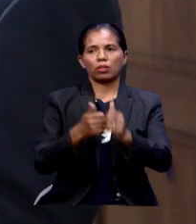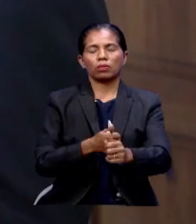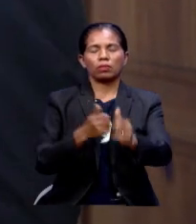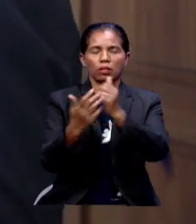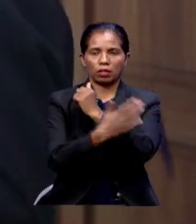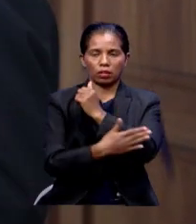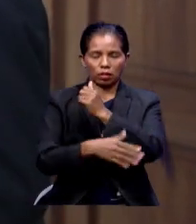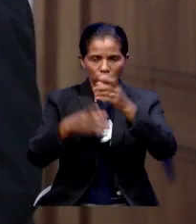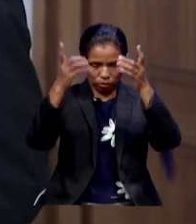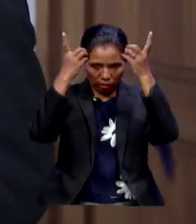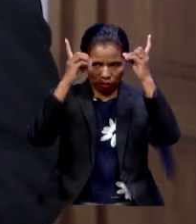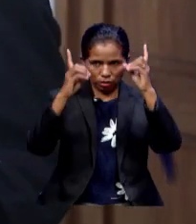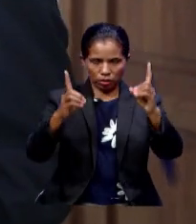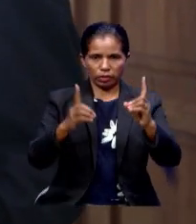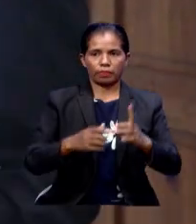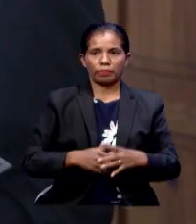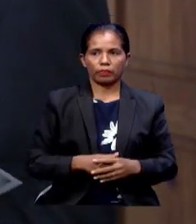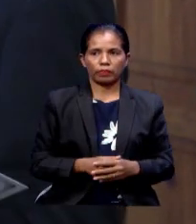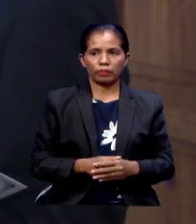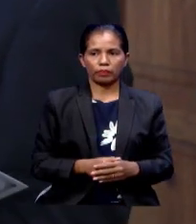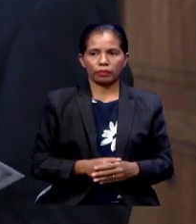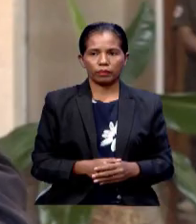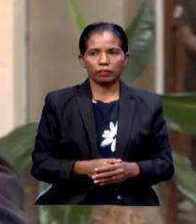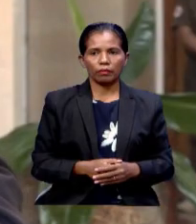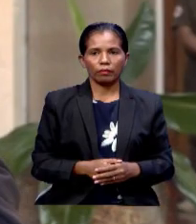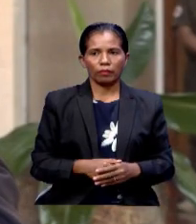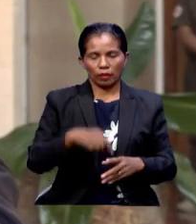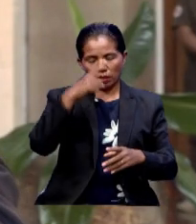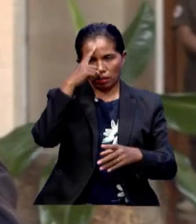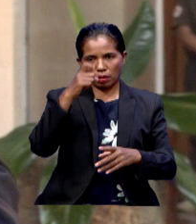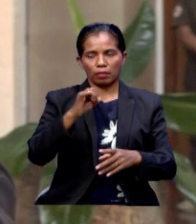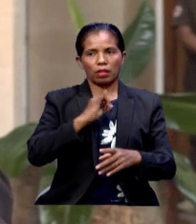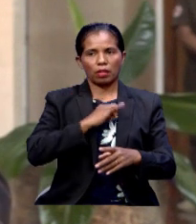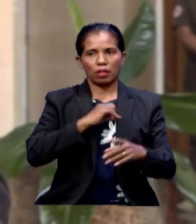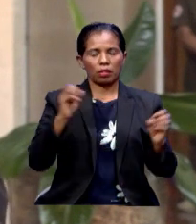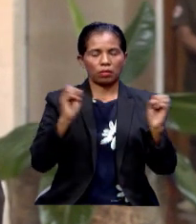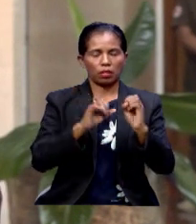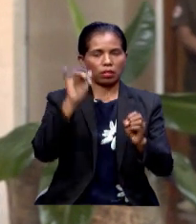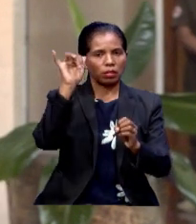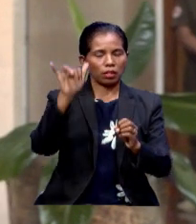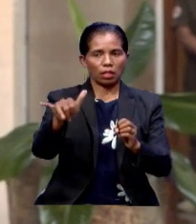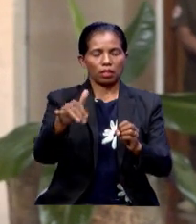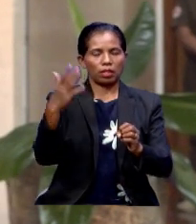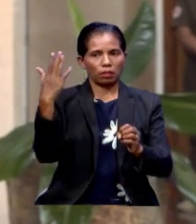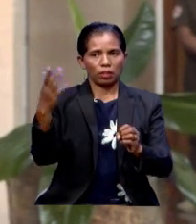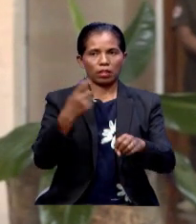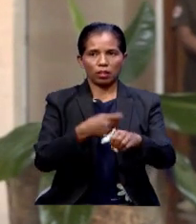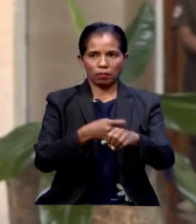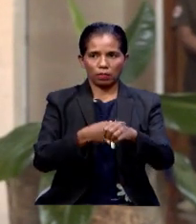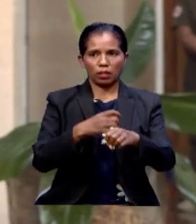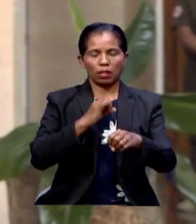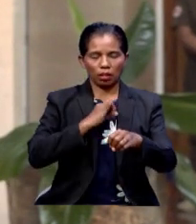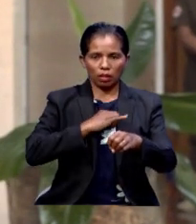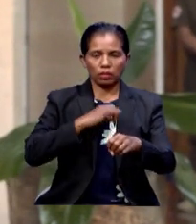nebe determinado ona bania. Pronto tamba haula la hela hena ba ia momentos balu date mak hau